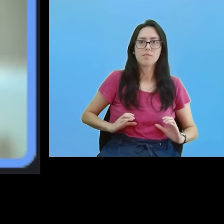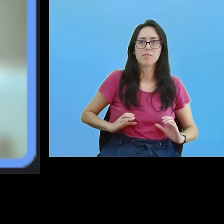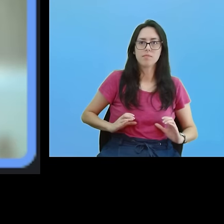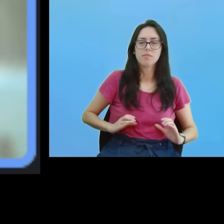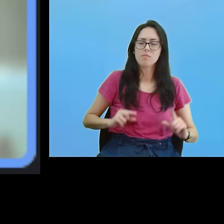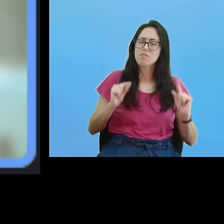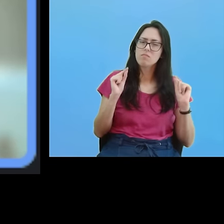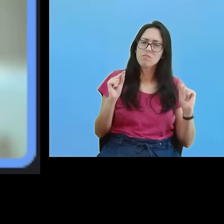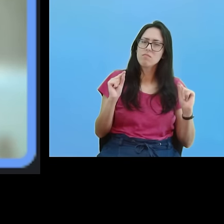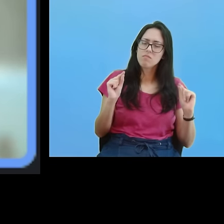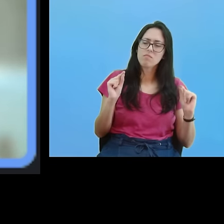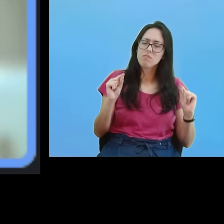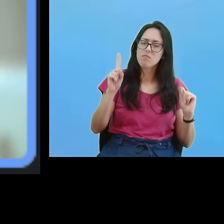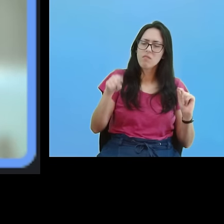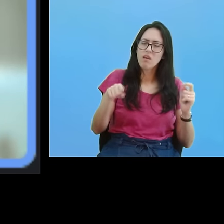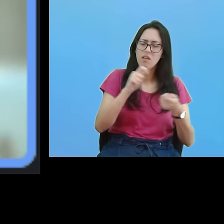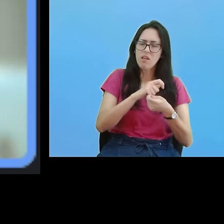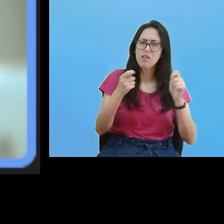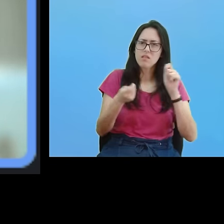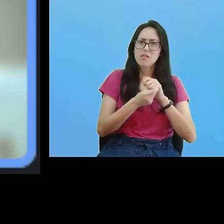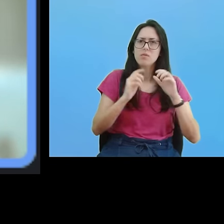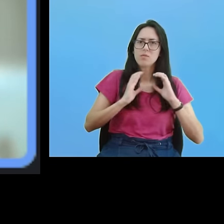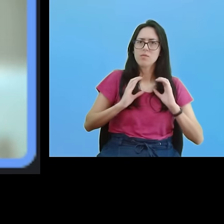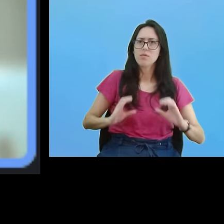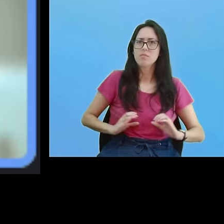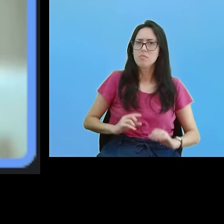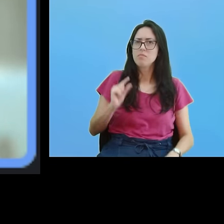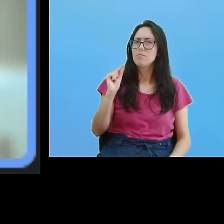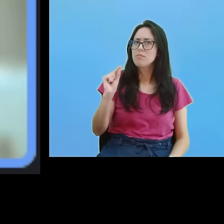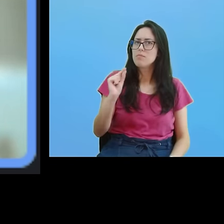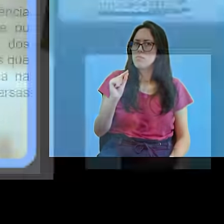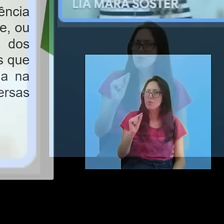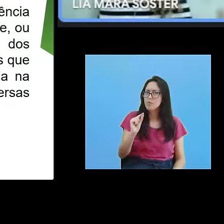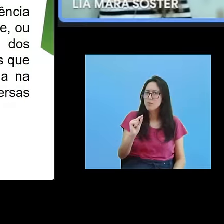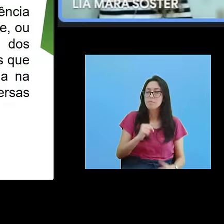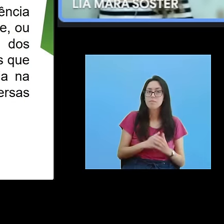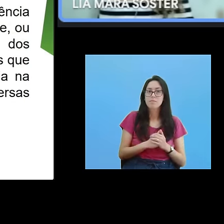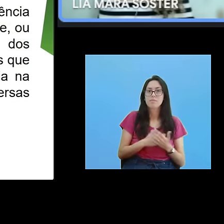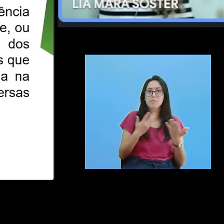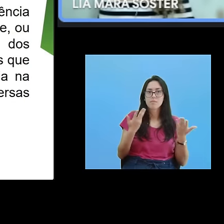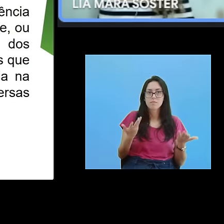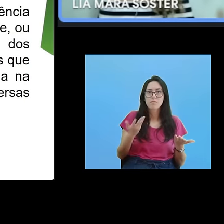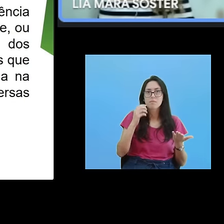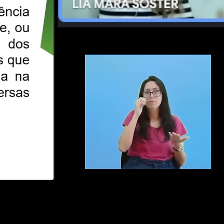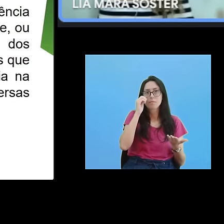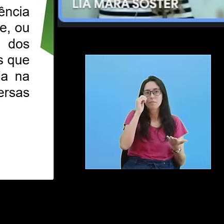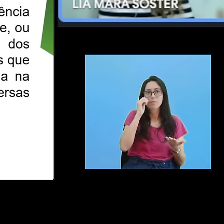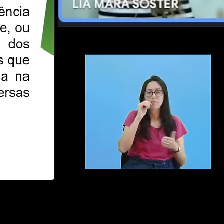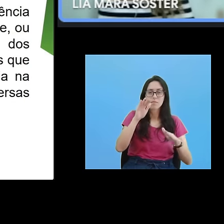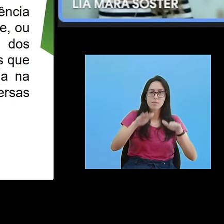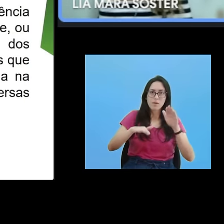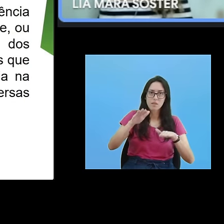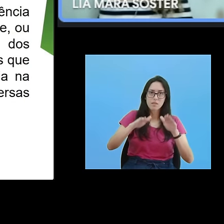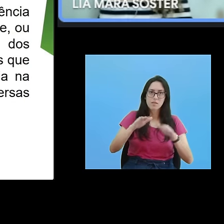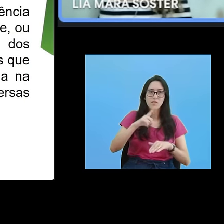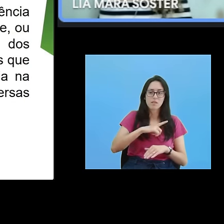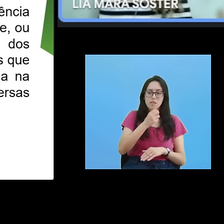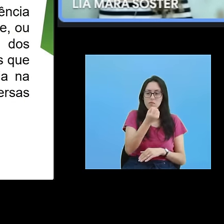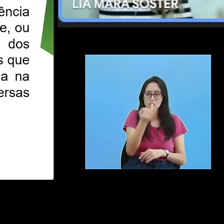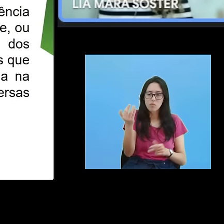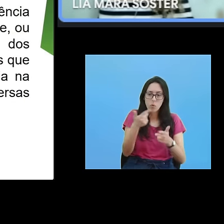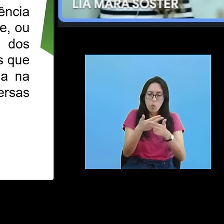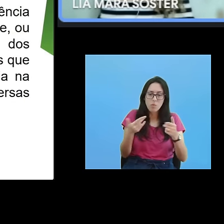me referir ao falar em adequação comportamental? Muitas vezes, elementos muito básicos do